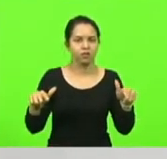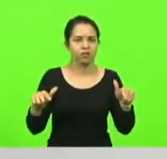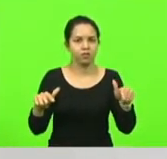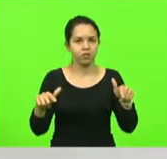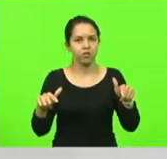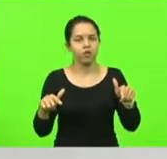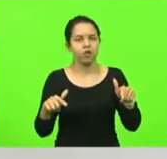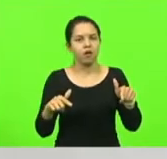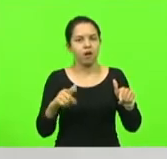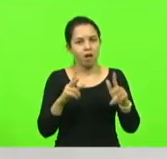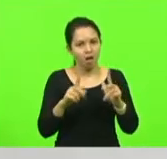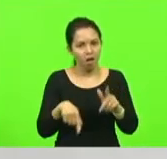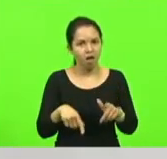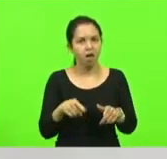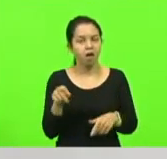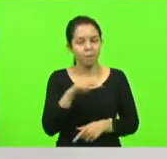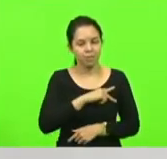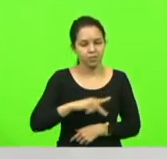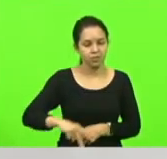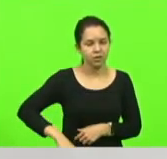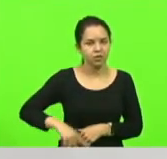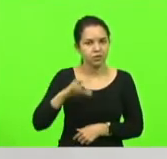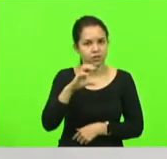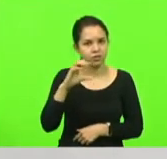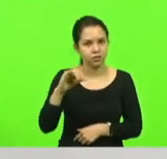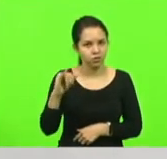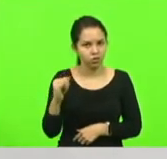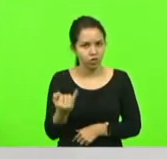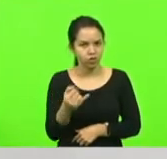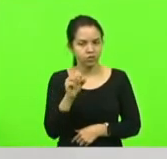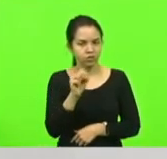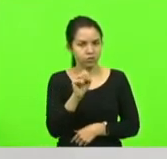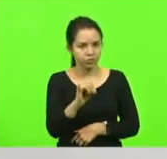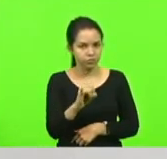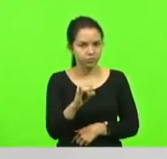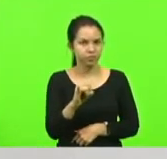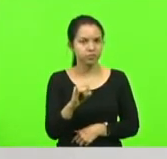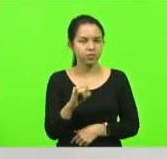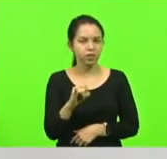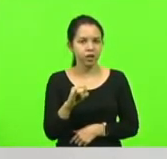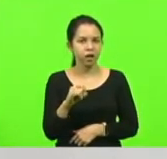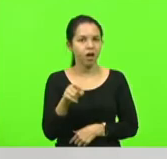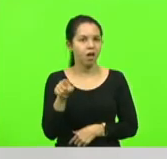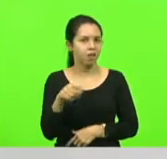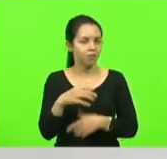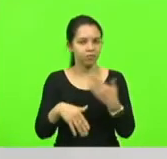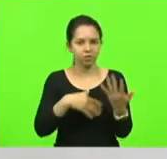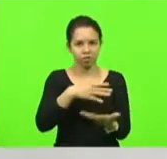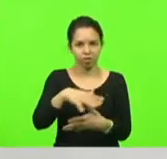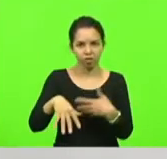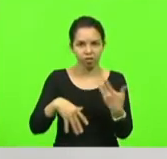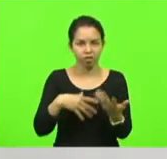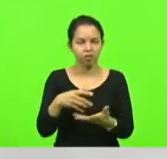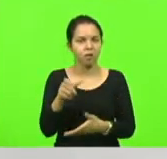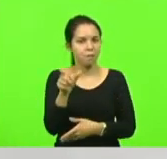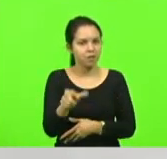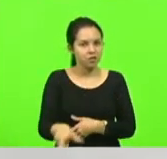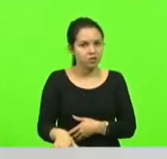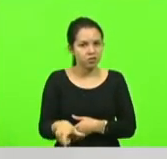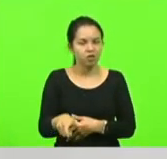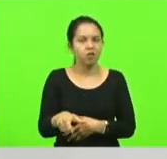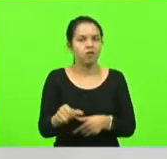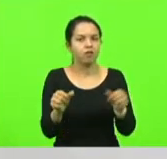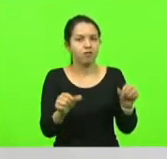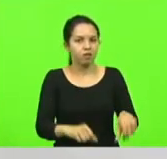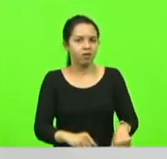Ele é o presidente da CCJ, se enrolou de volta com quem ele derrotou, não aguentou